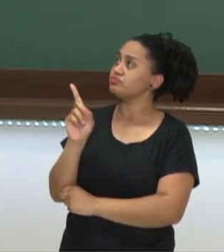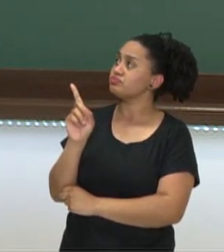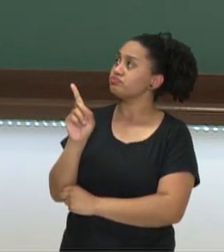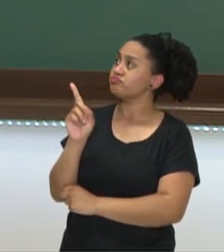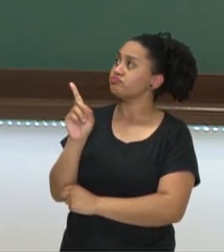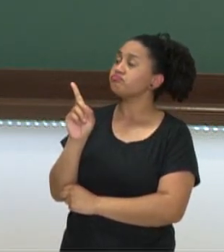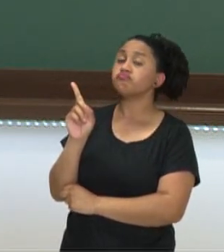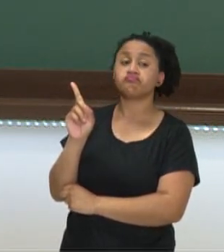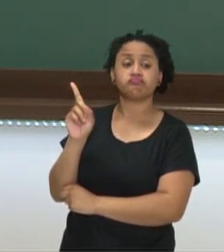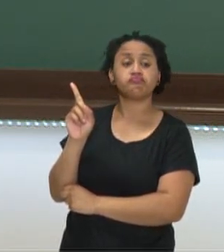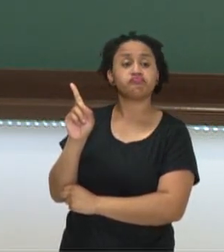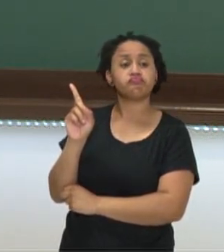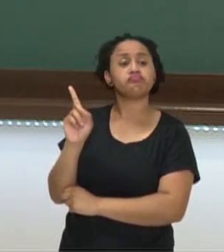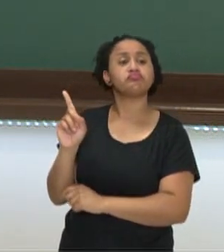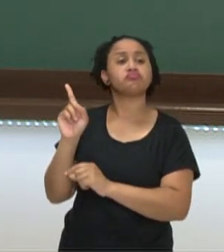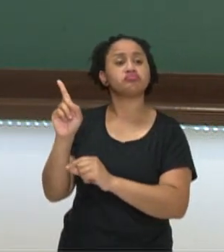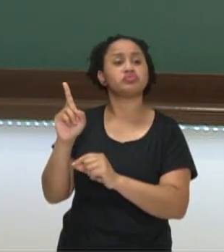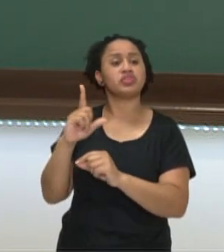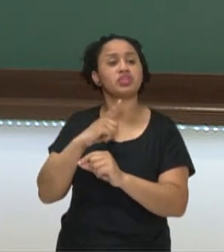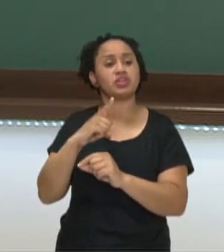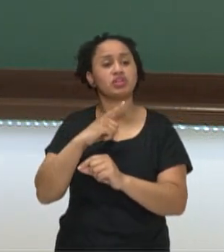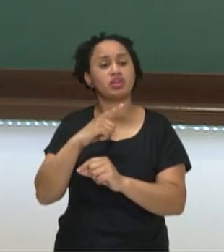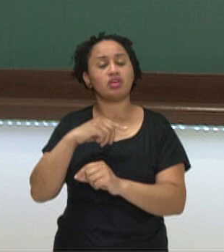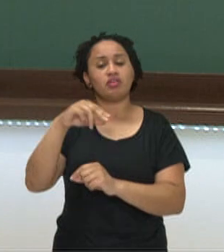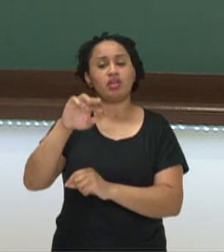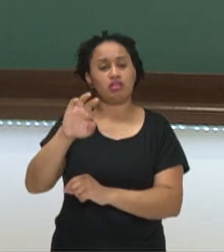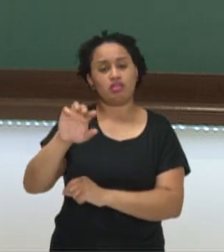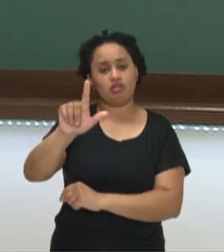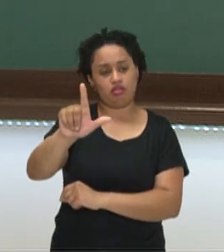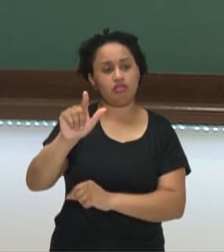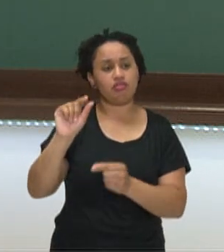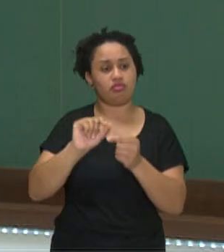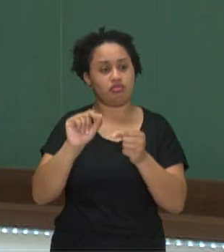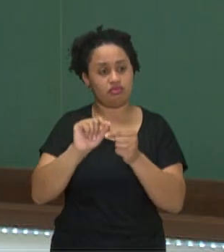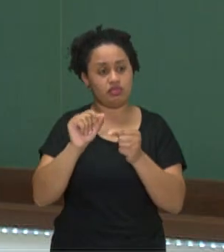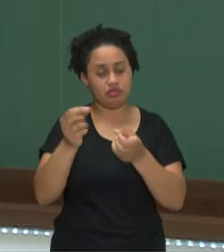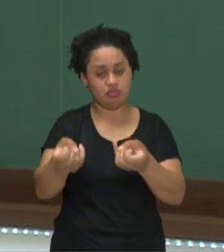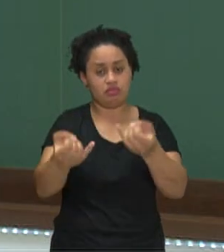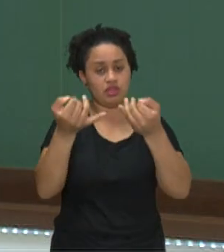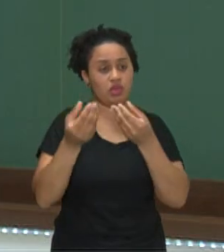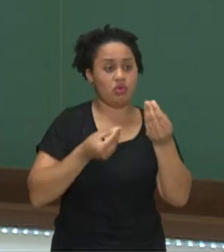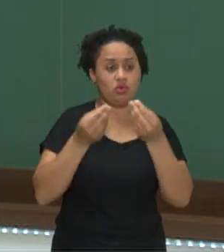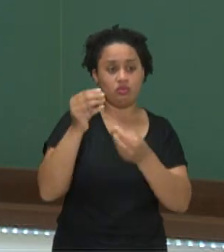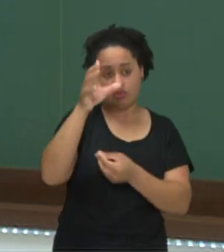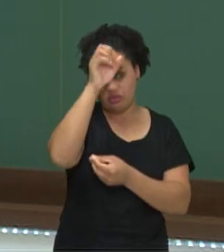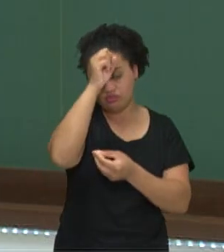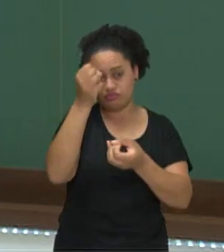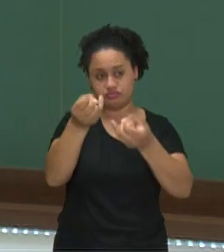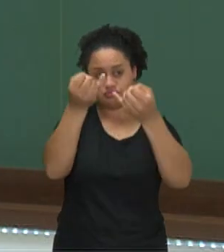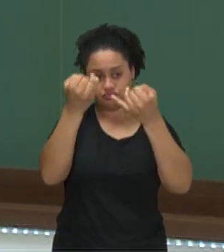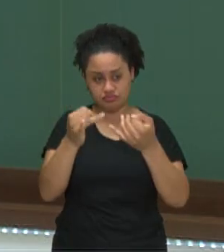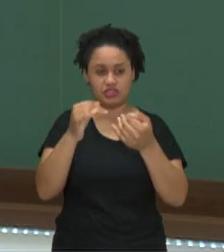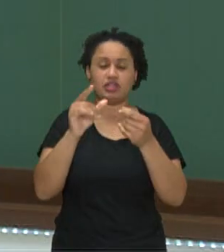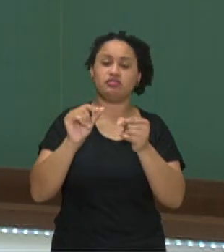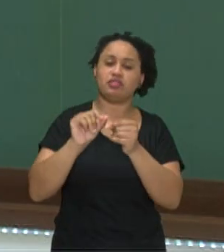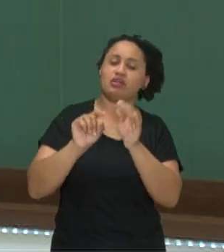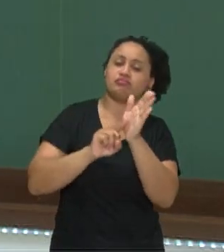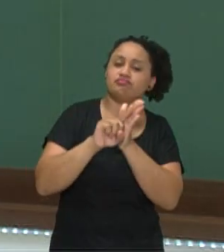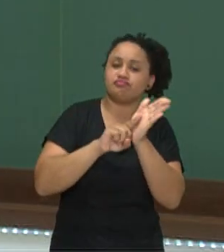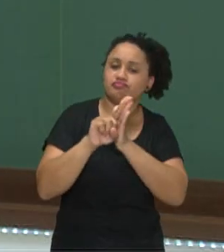Laboratories e ela vai trazer para a gente como eu aprendo. Então, vou explicar um pouquinho dessa pirâmide, né? Fizeram um